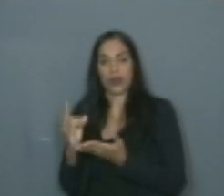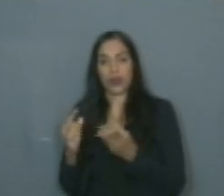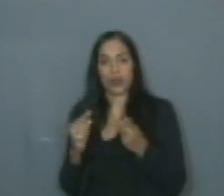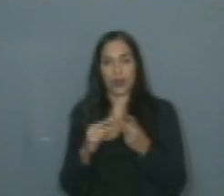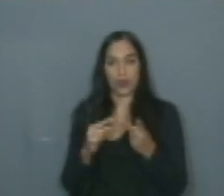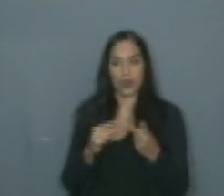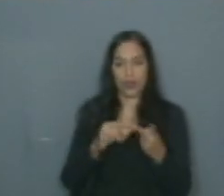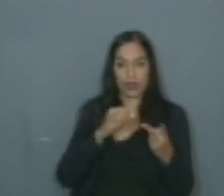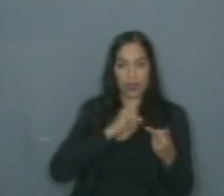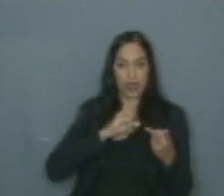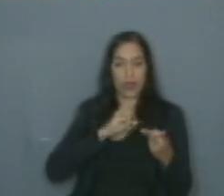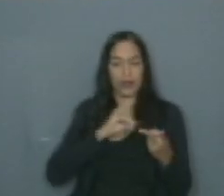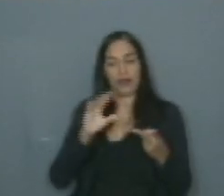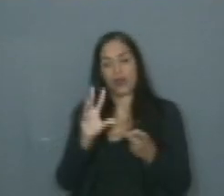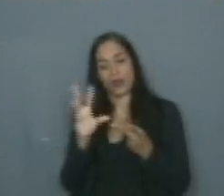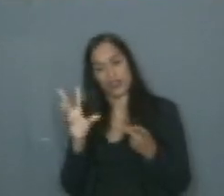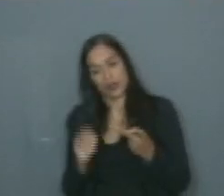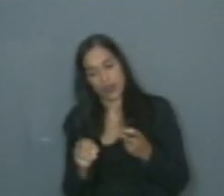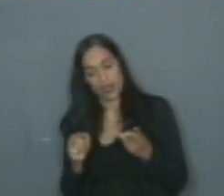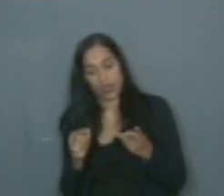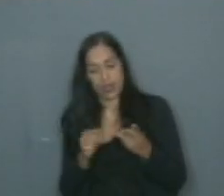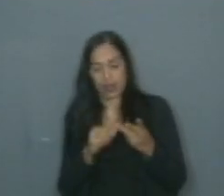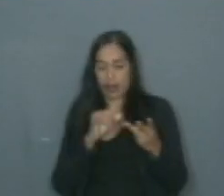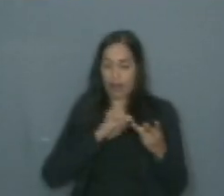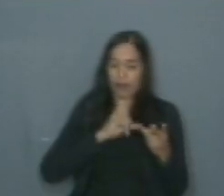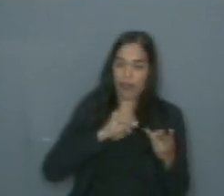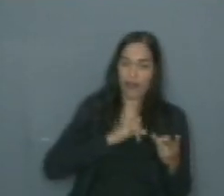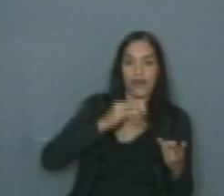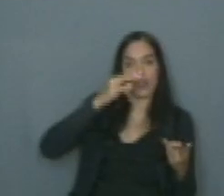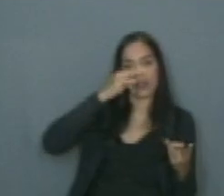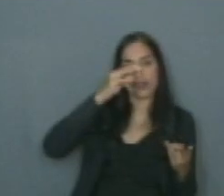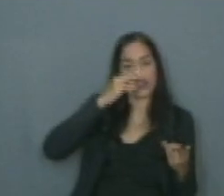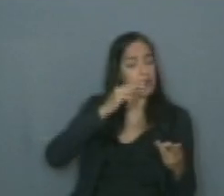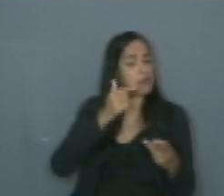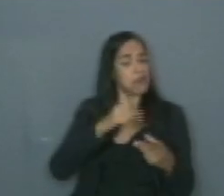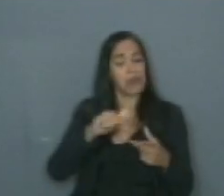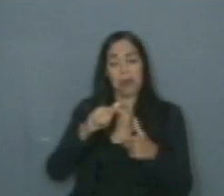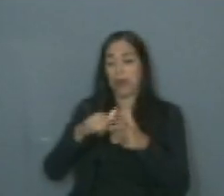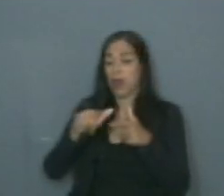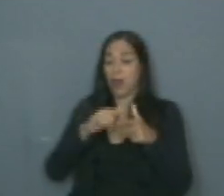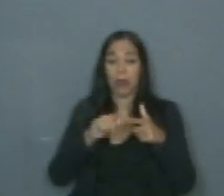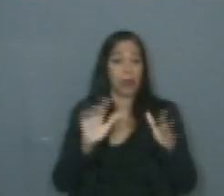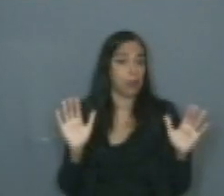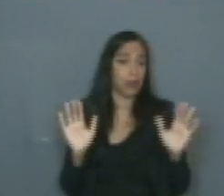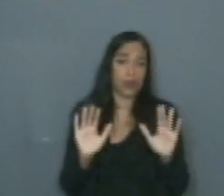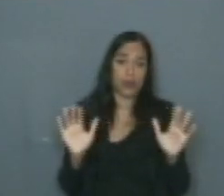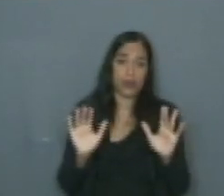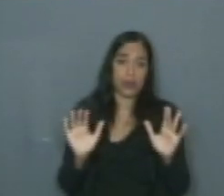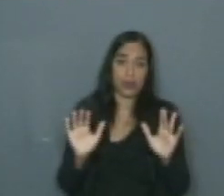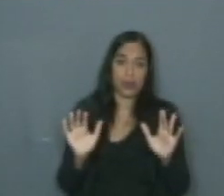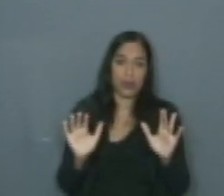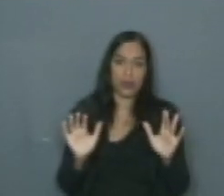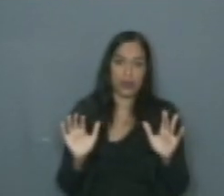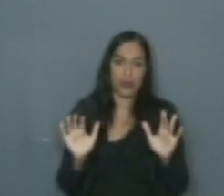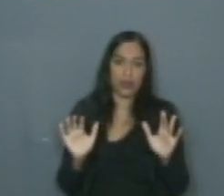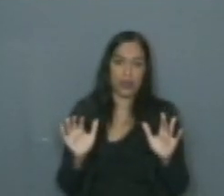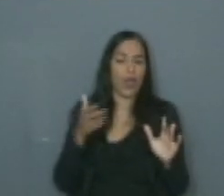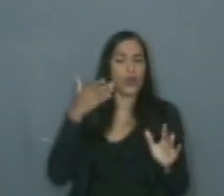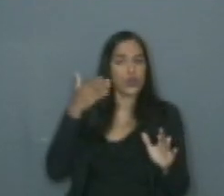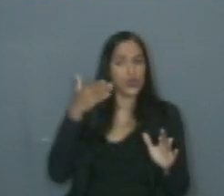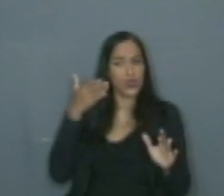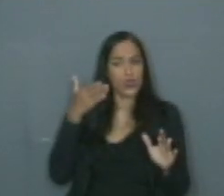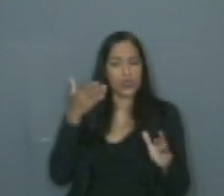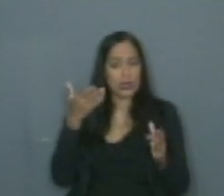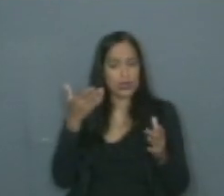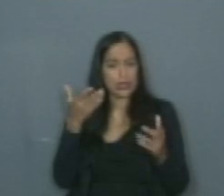bíblico, intervalo da matriz africana, intervalo evangélico, não tem problema. Então, a duplicidade de discurso, sim, não